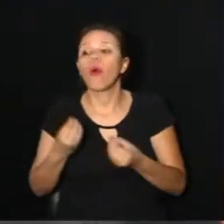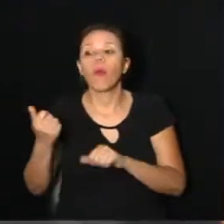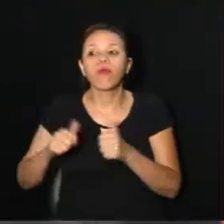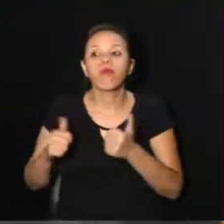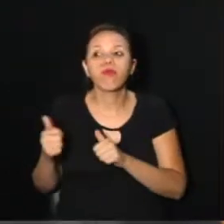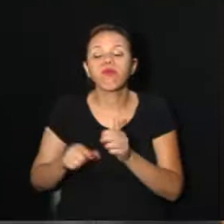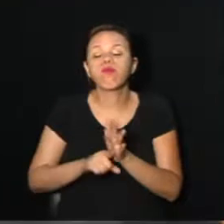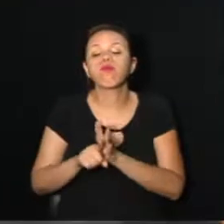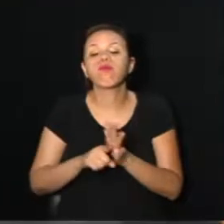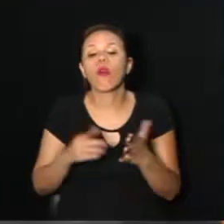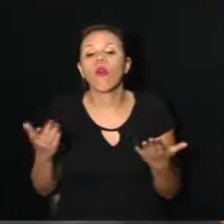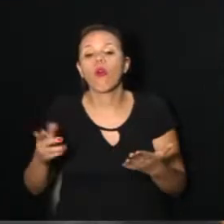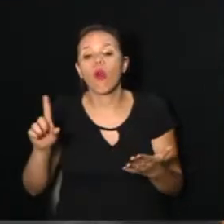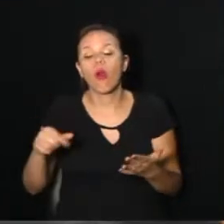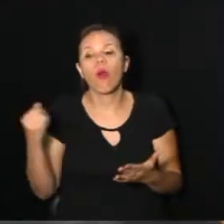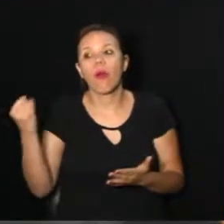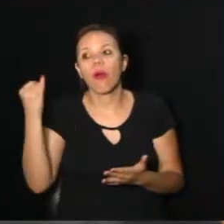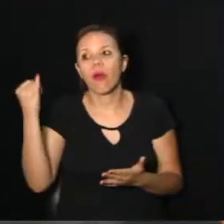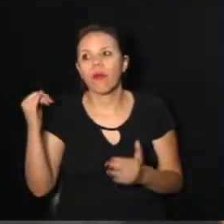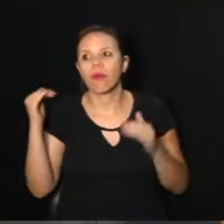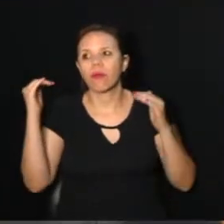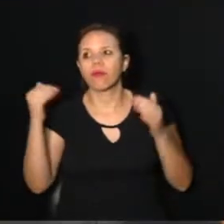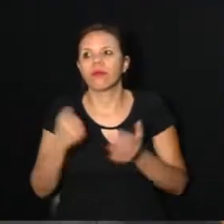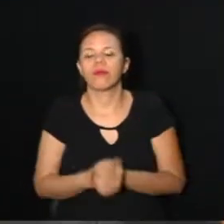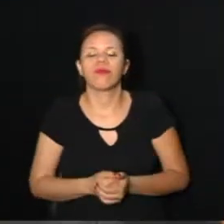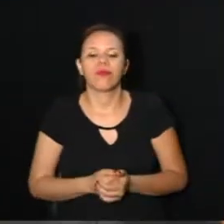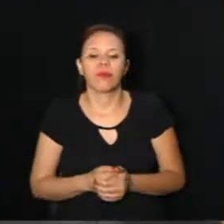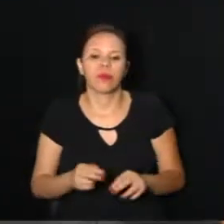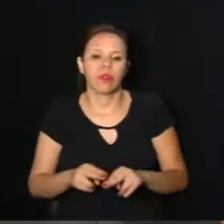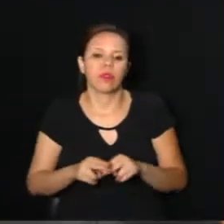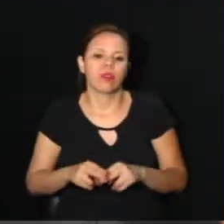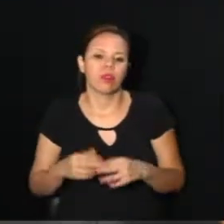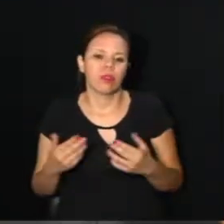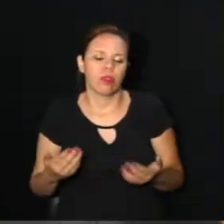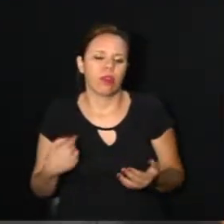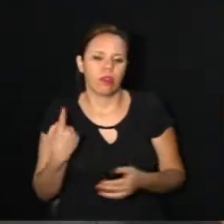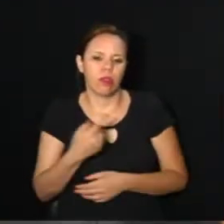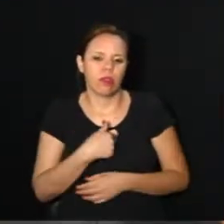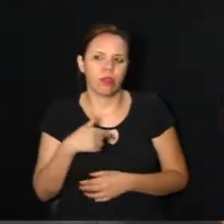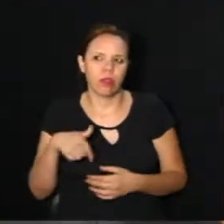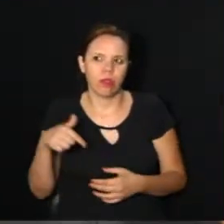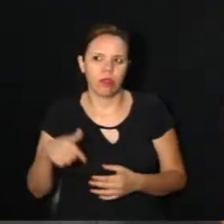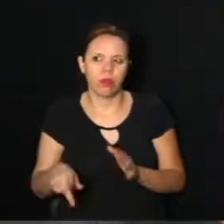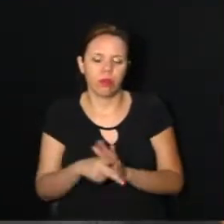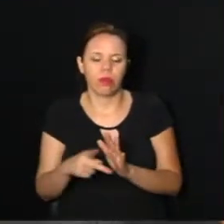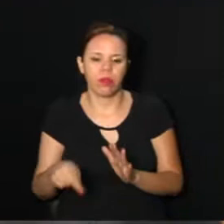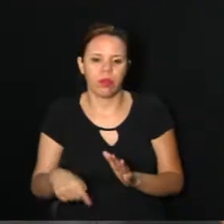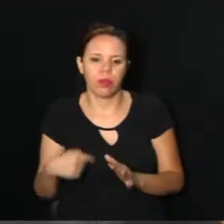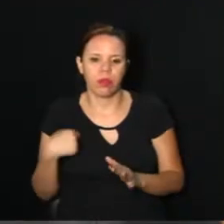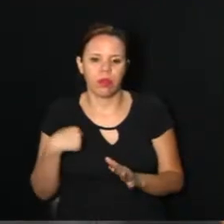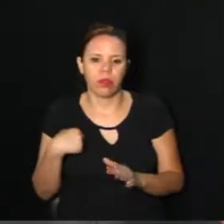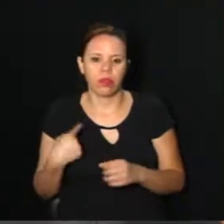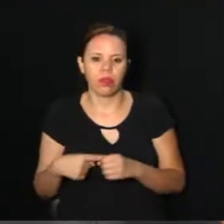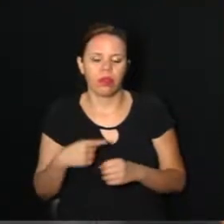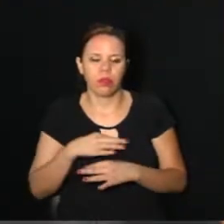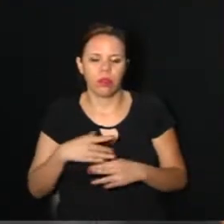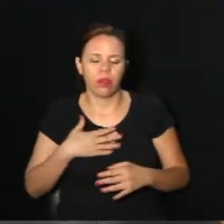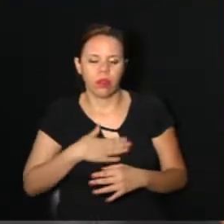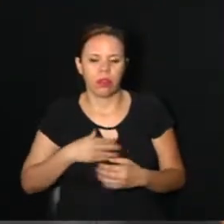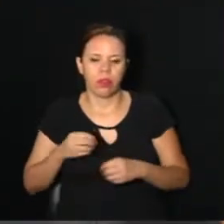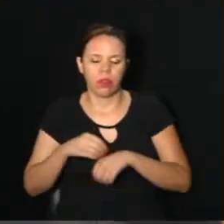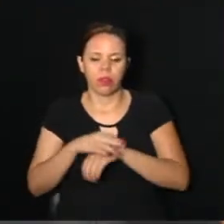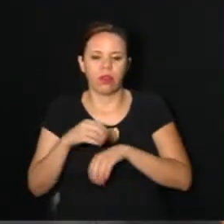é hoje uma importância muito grande. E, portanto, no nosso caso específico, que é o que eu gostaria de colocar para